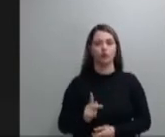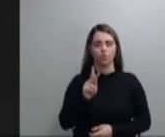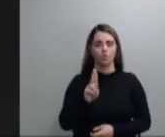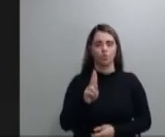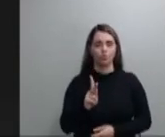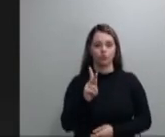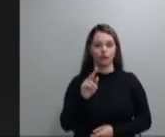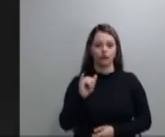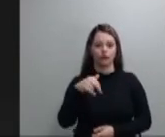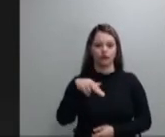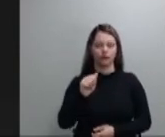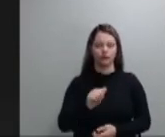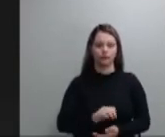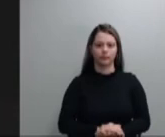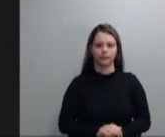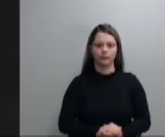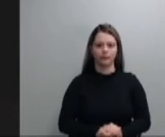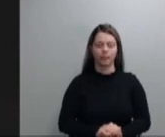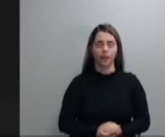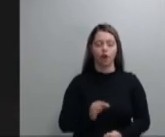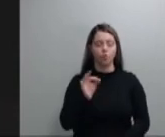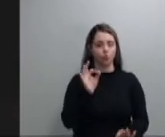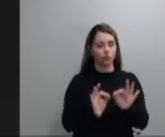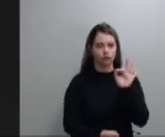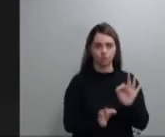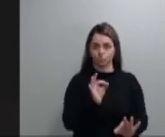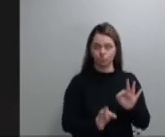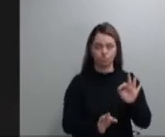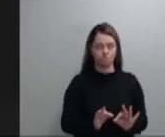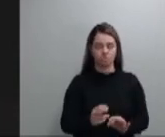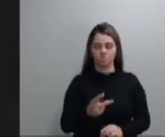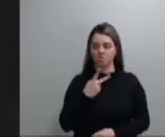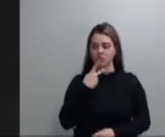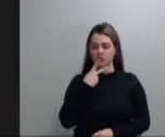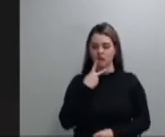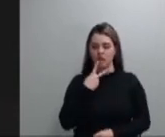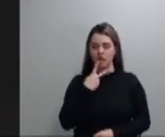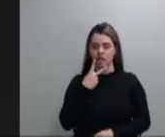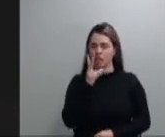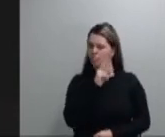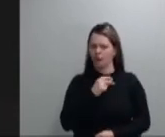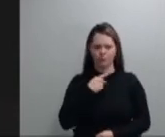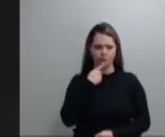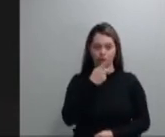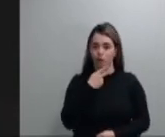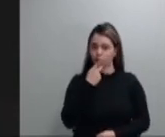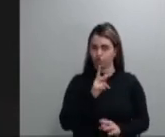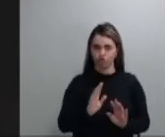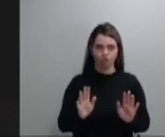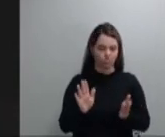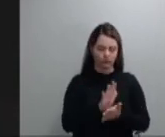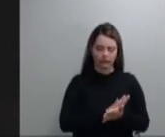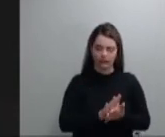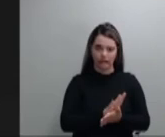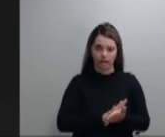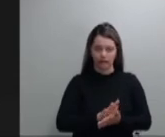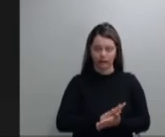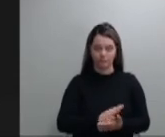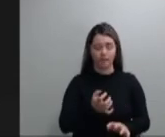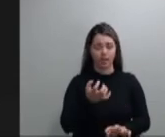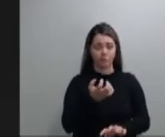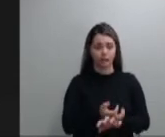não se posicionou sobre essa matéria a matéria não é de